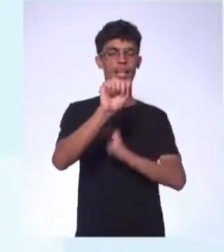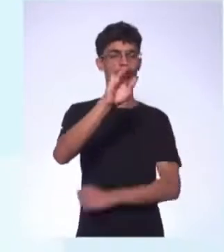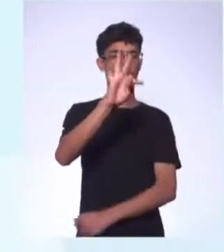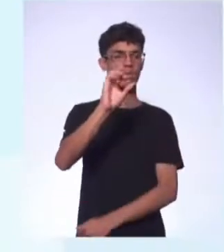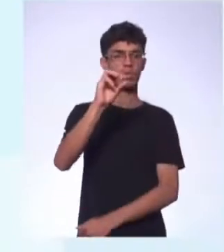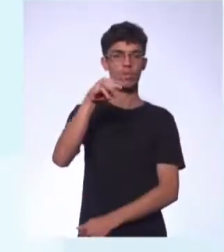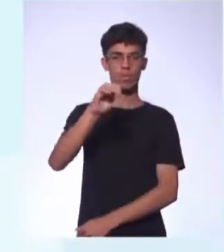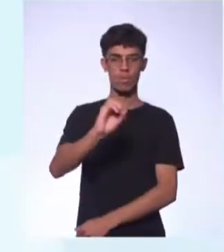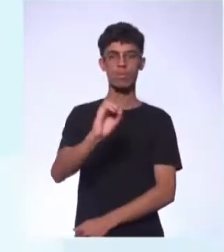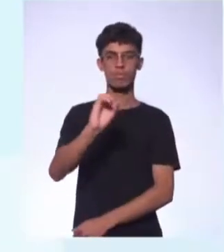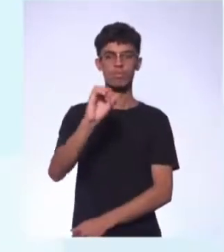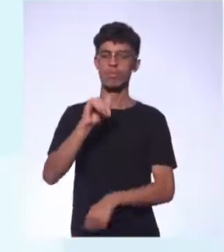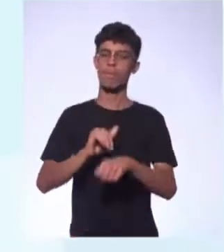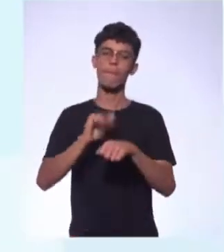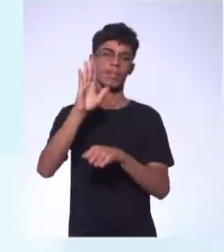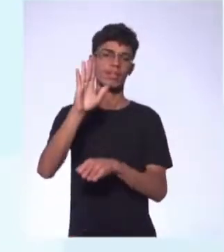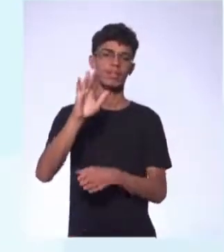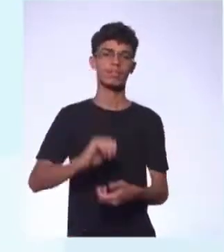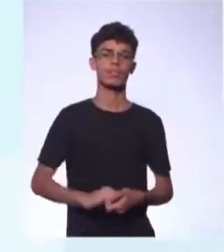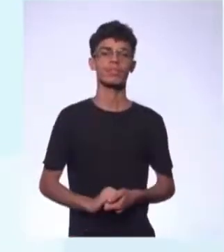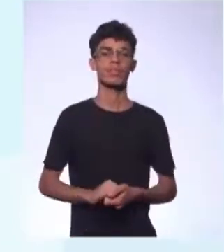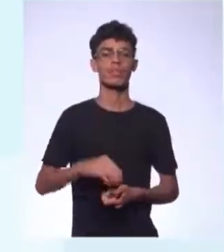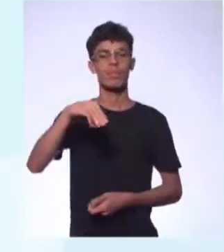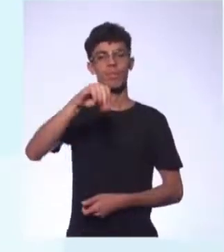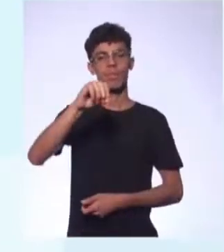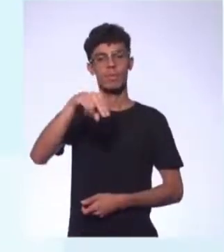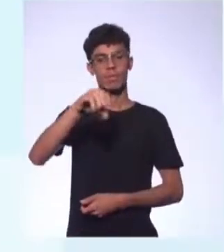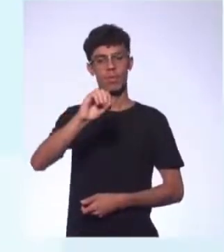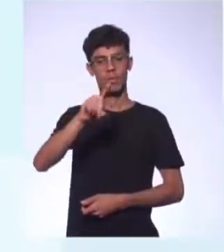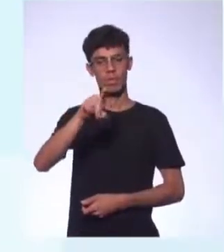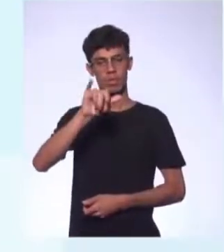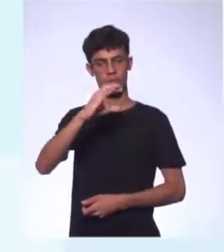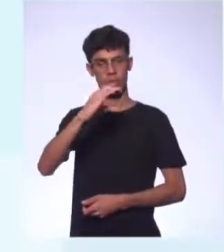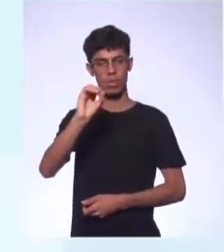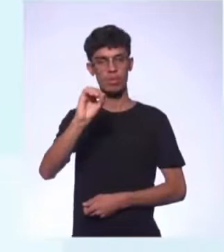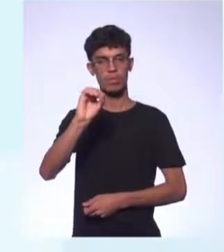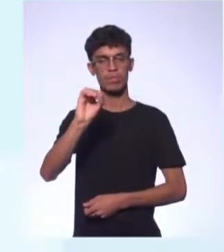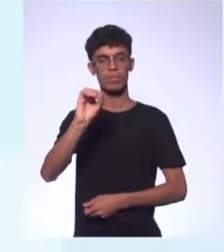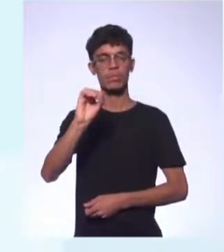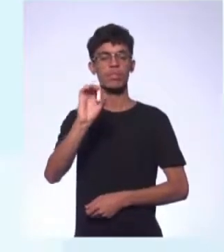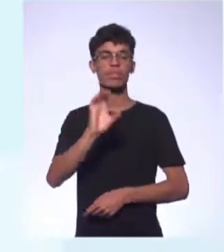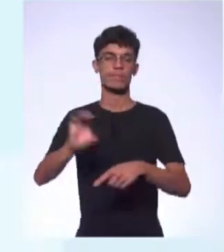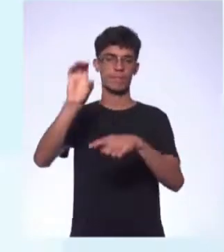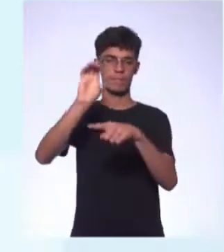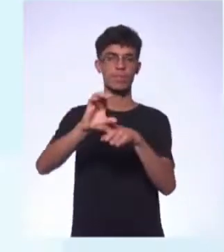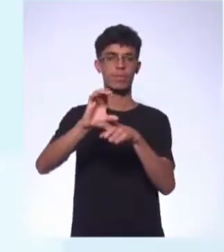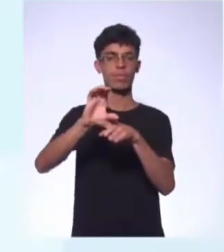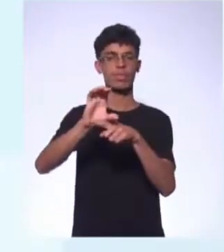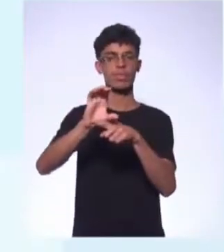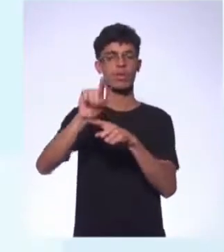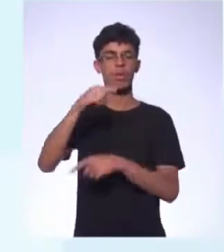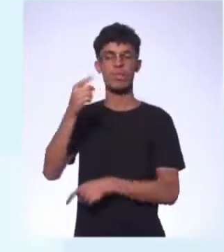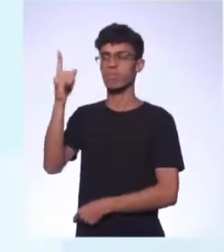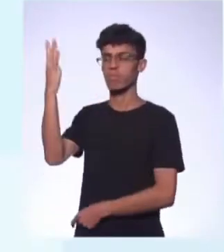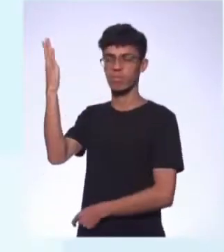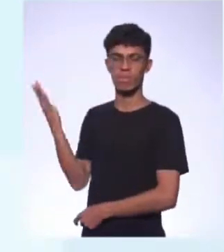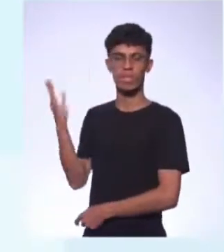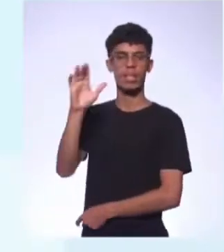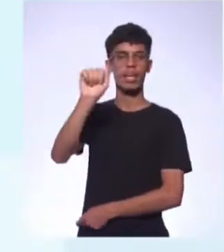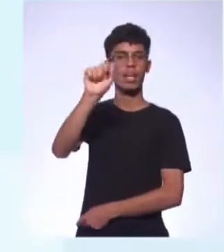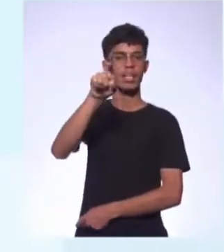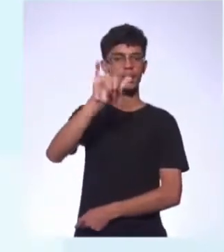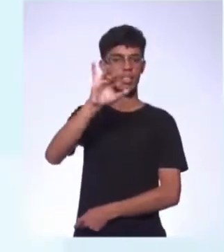mais do que no no monóxido de carbono. Aí temos o ácido sulfúrico, H2S,